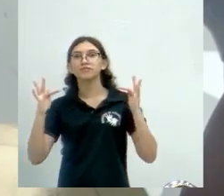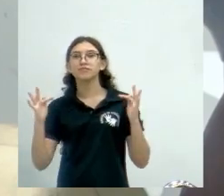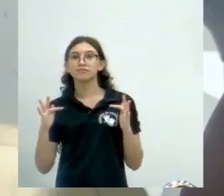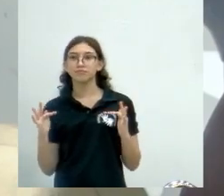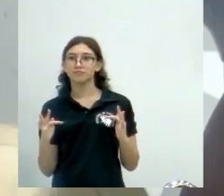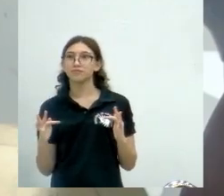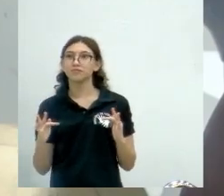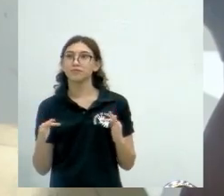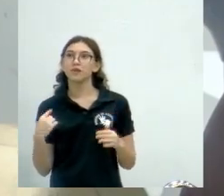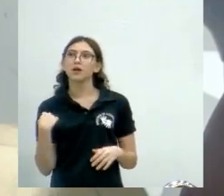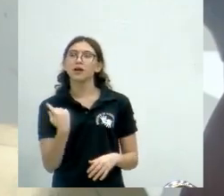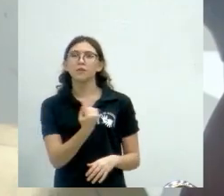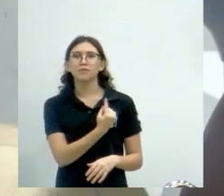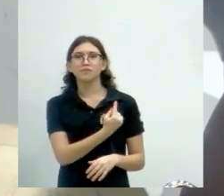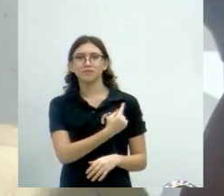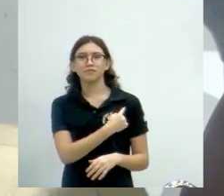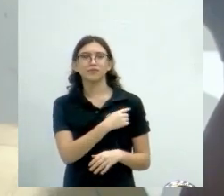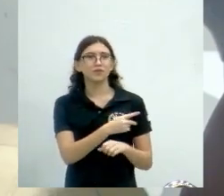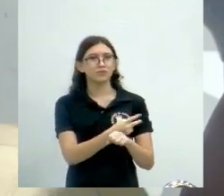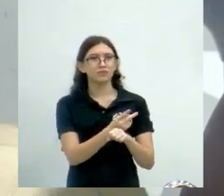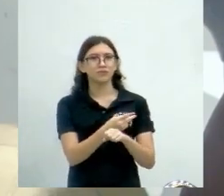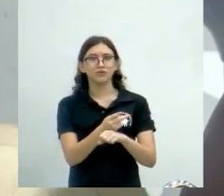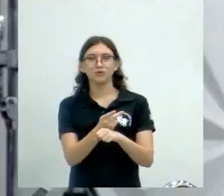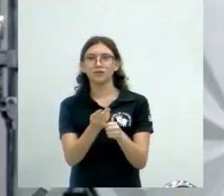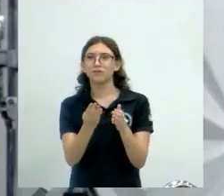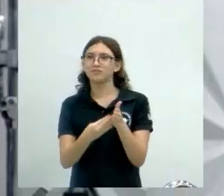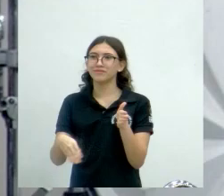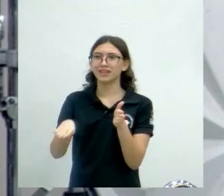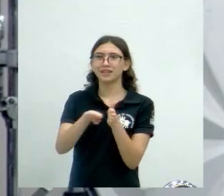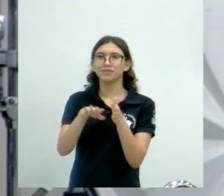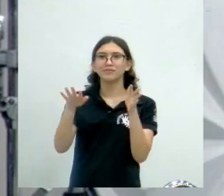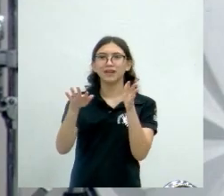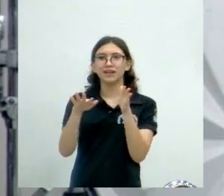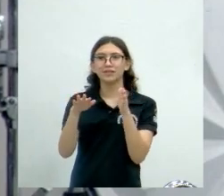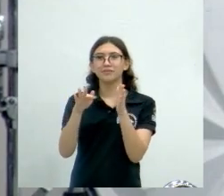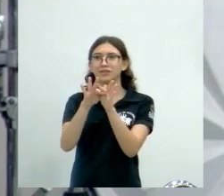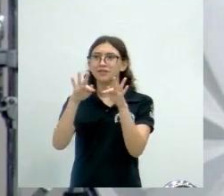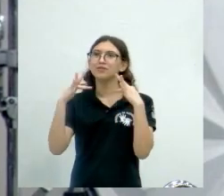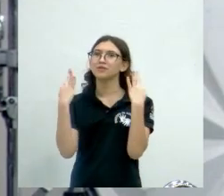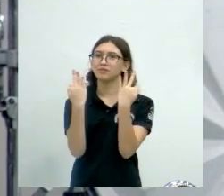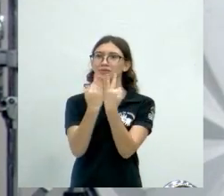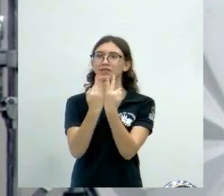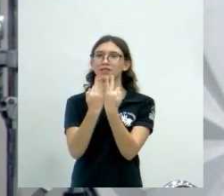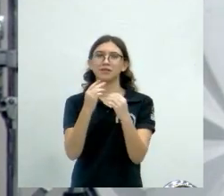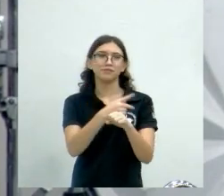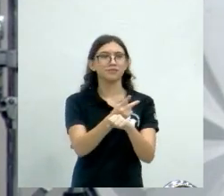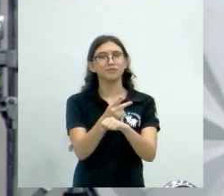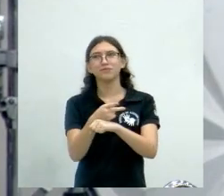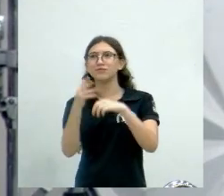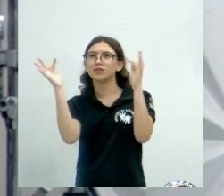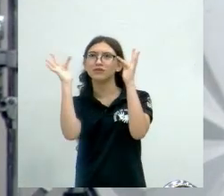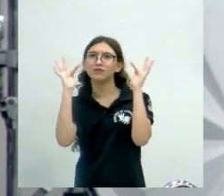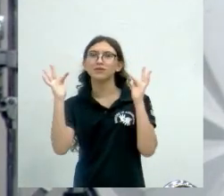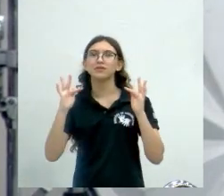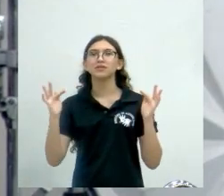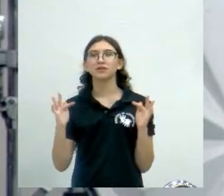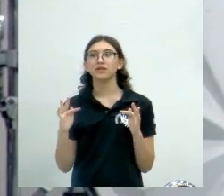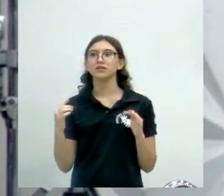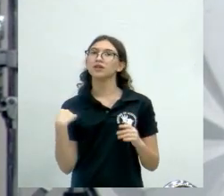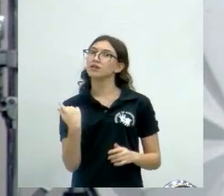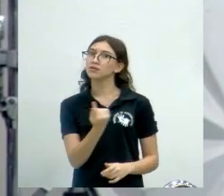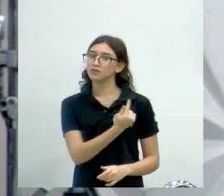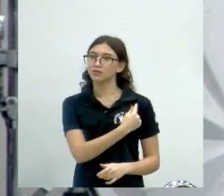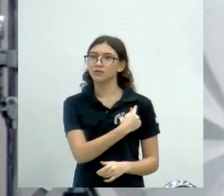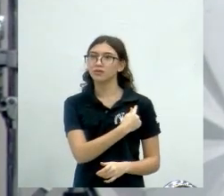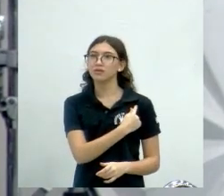da própria estabilidade familiar. E eu percebo que cada vez mais, e não só a sociedade, mas